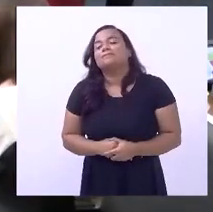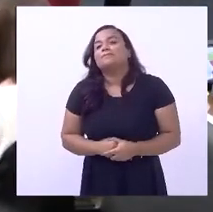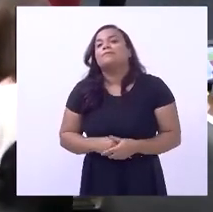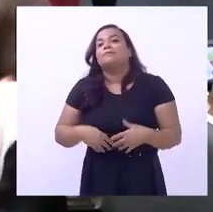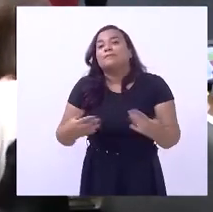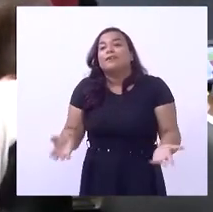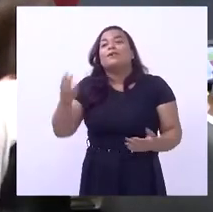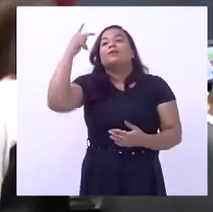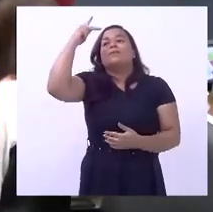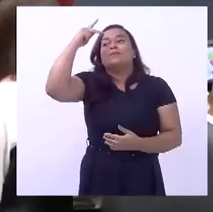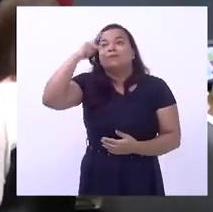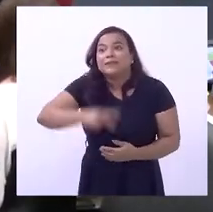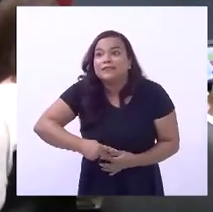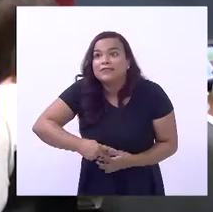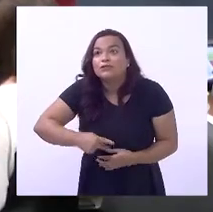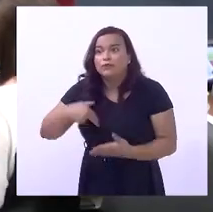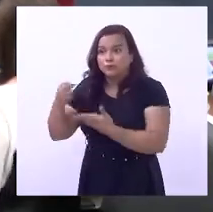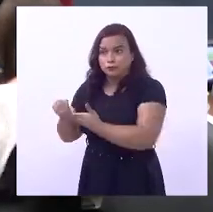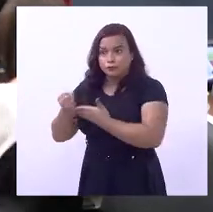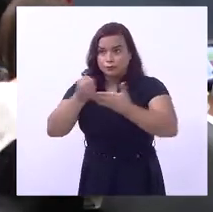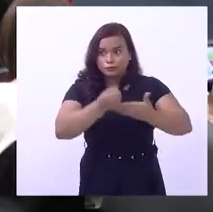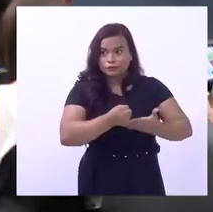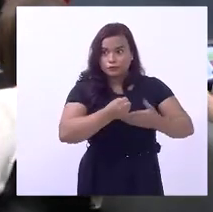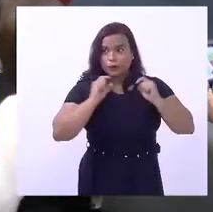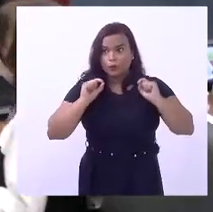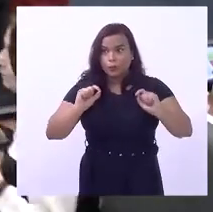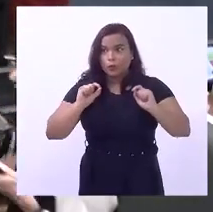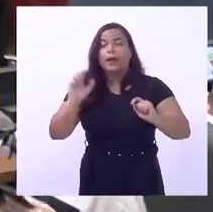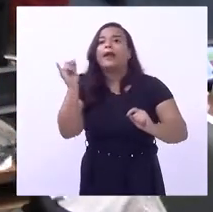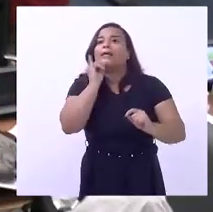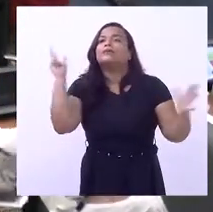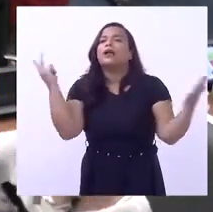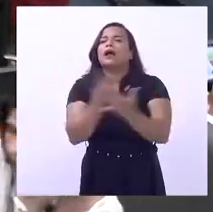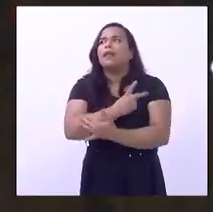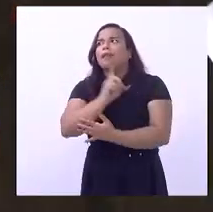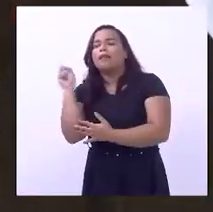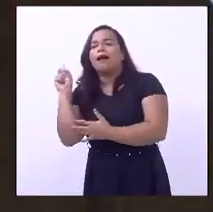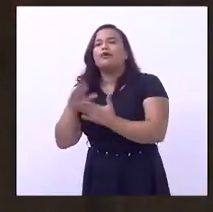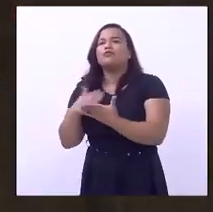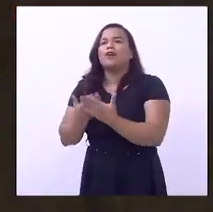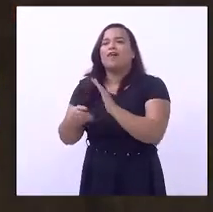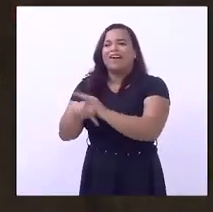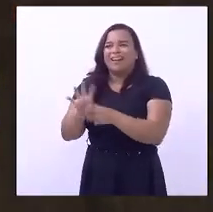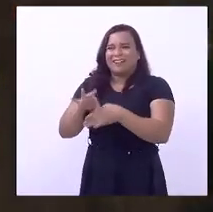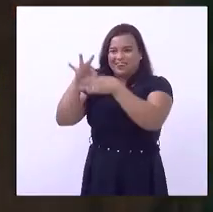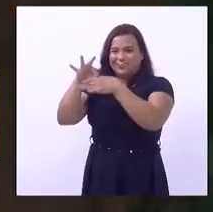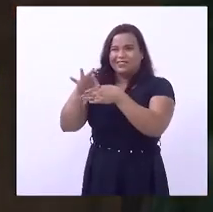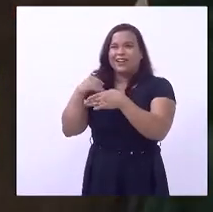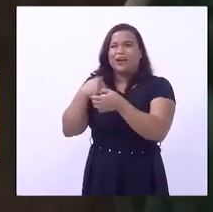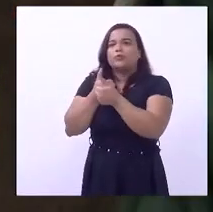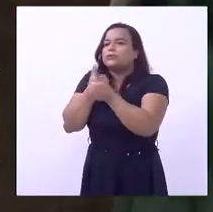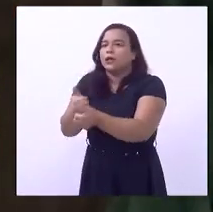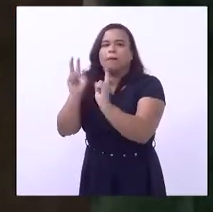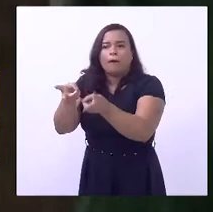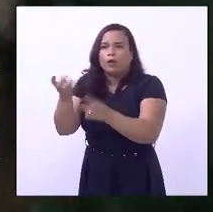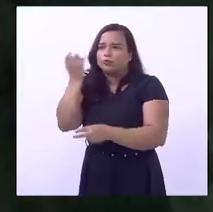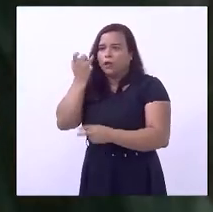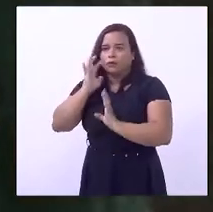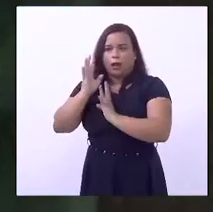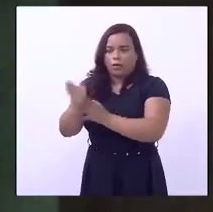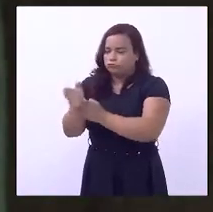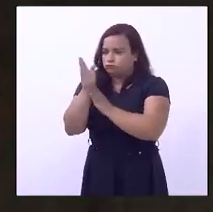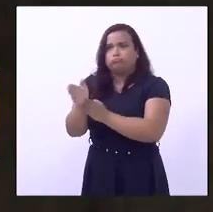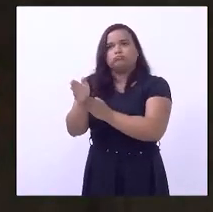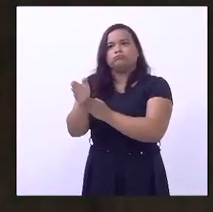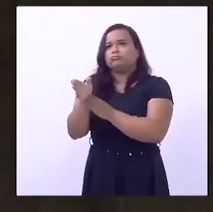Presidente, eu não vou trazer aqui a essa discussão a exemplo do que fiz no Colégio de Líderes. Vou seguir a mesma lógica. Não vou